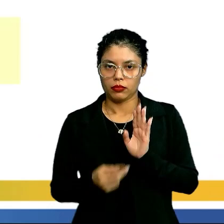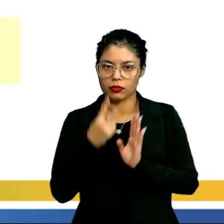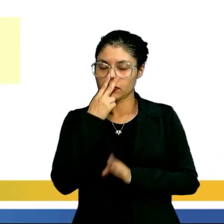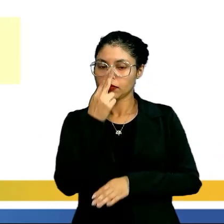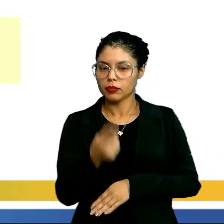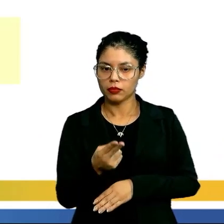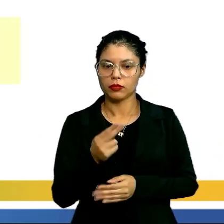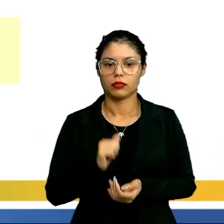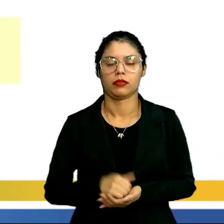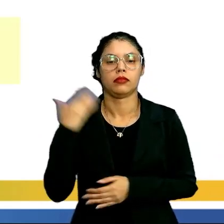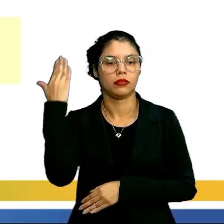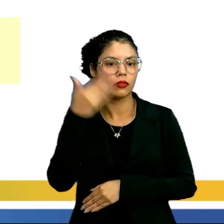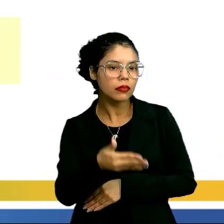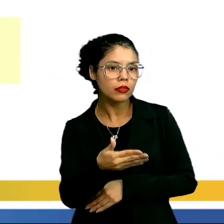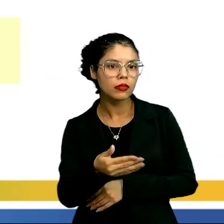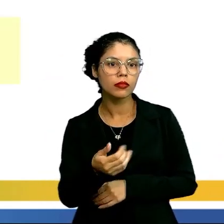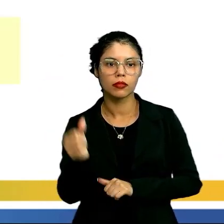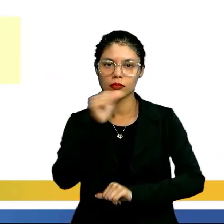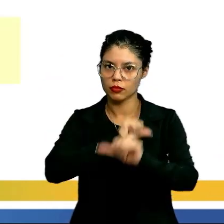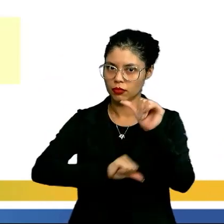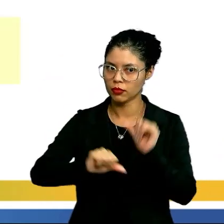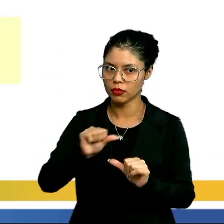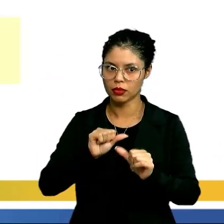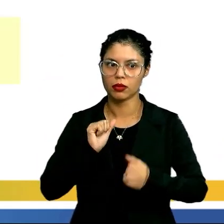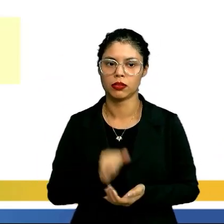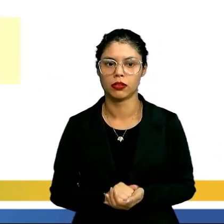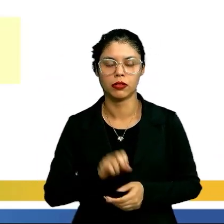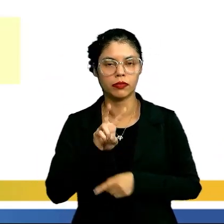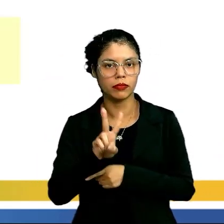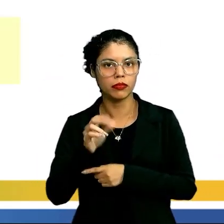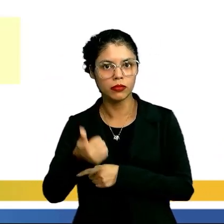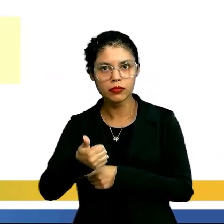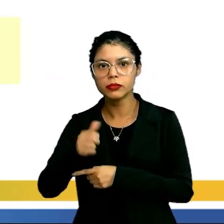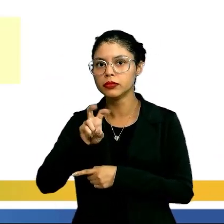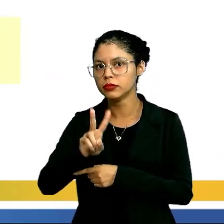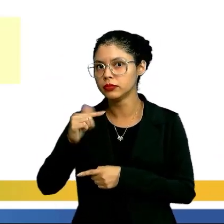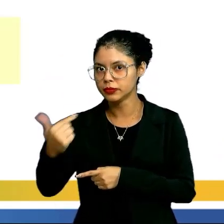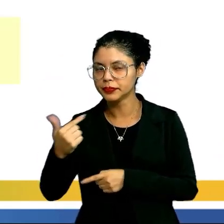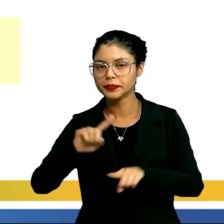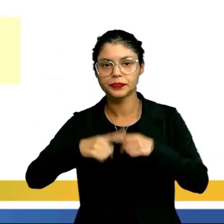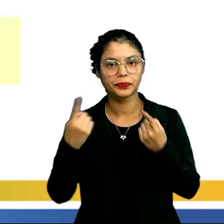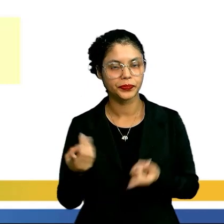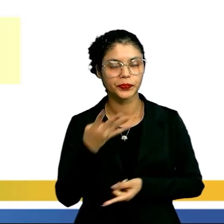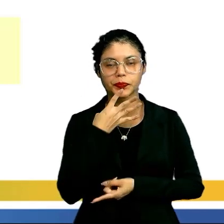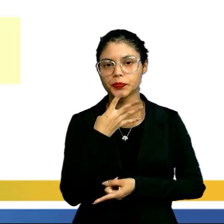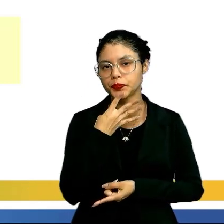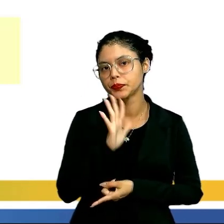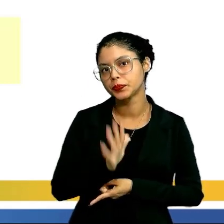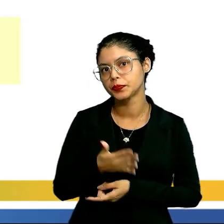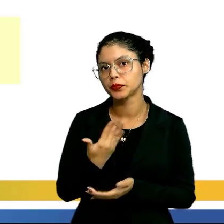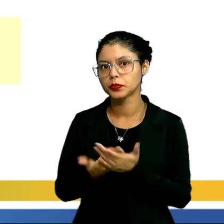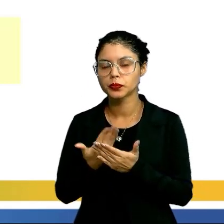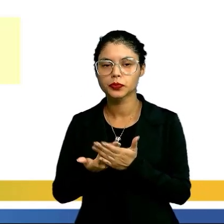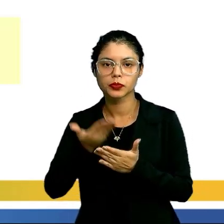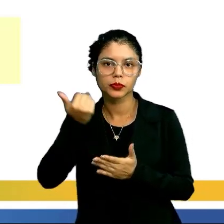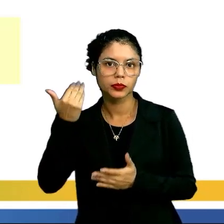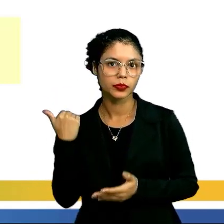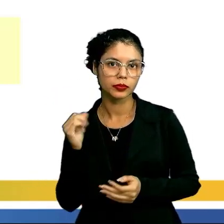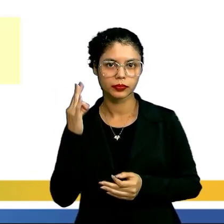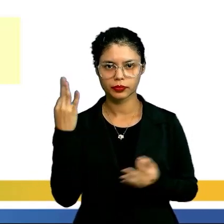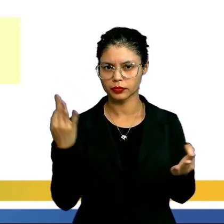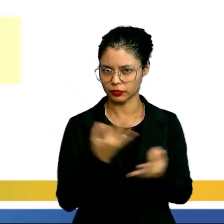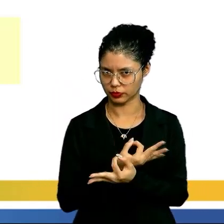aparecer direta e inversa. Pode aparecer V1 e V2, mas isso nós já conhecemos das aulas anteriores.